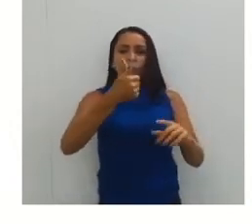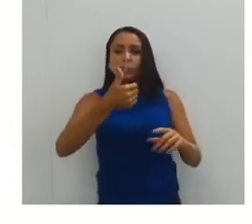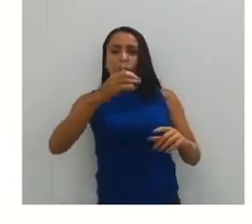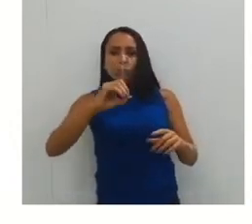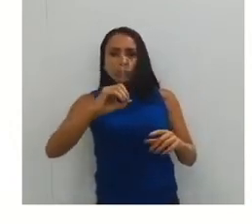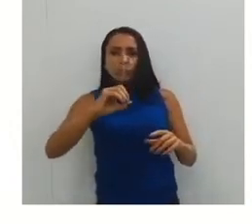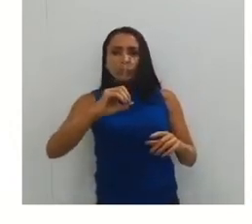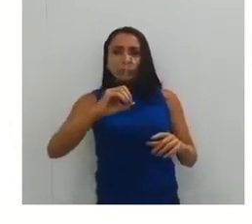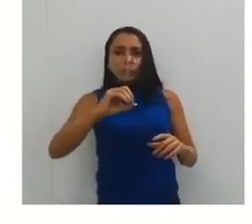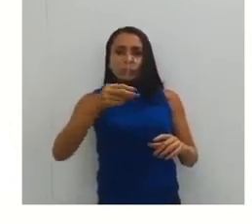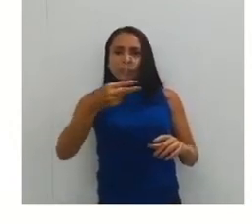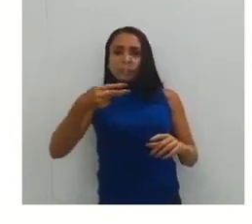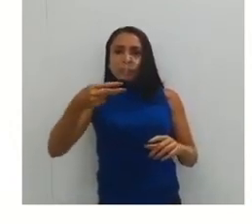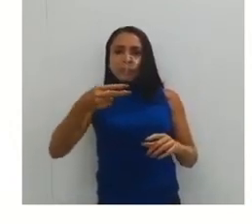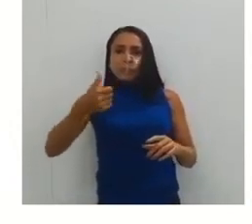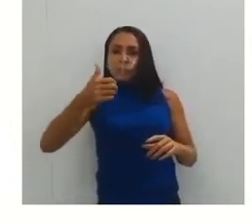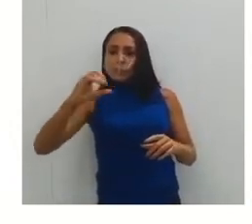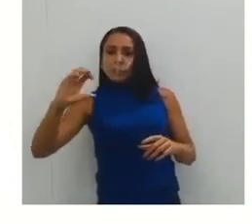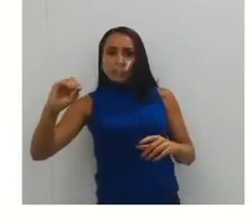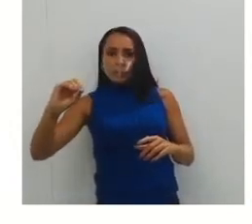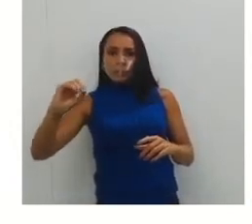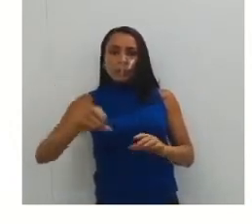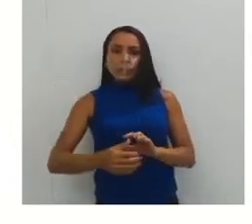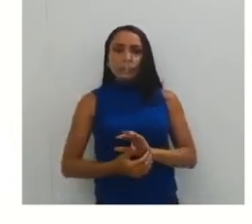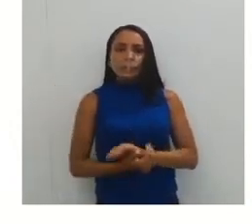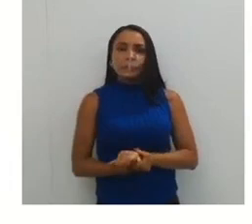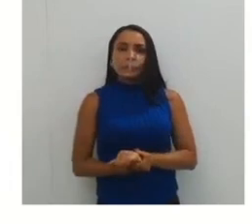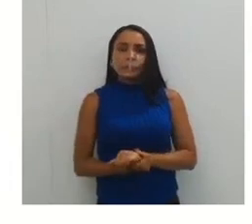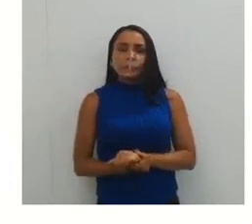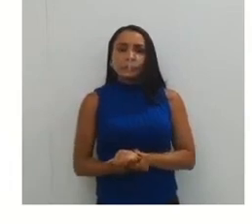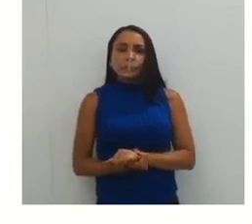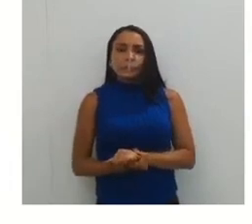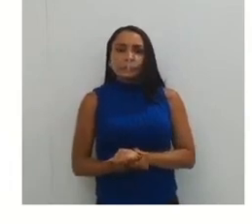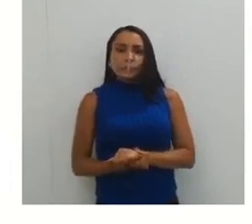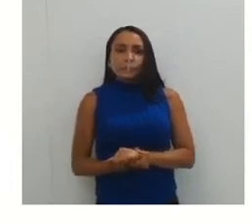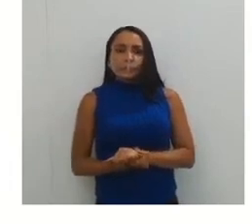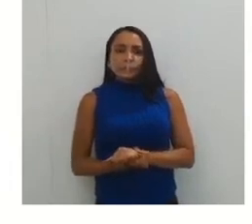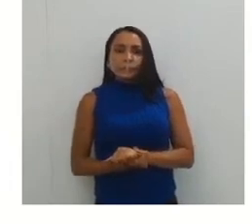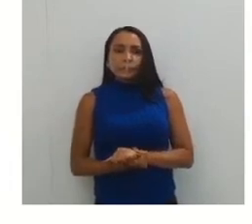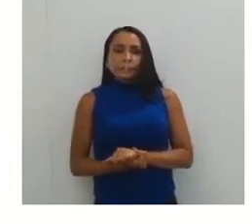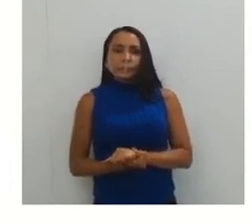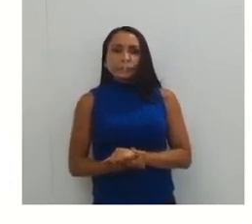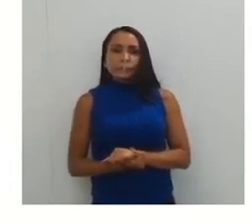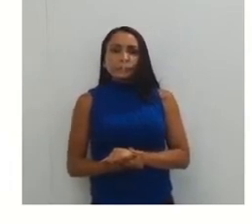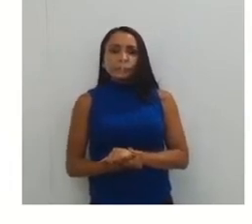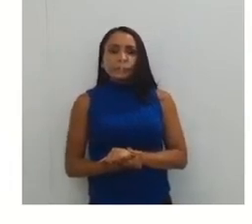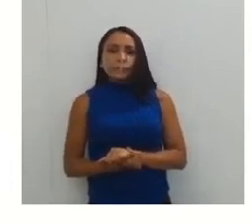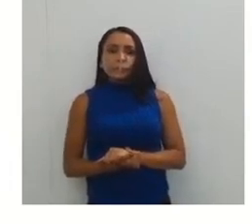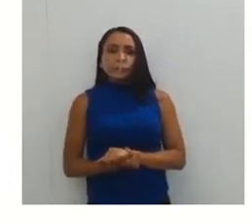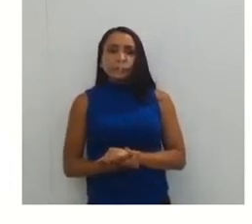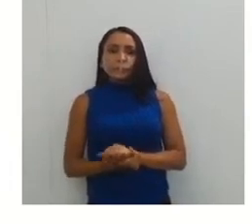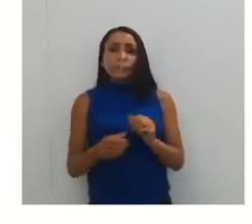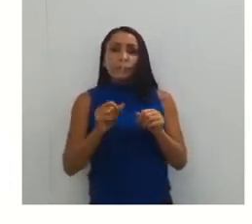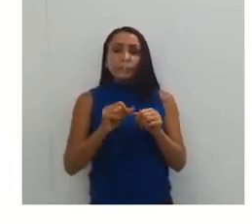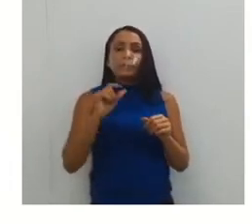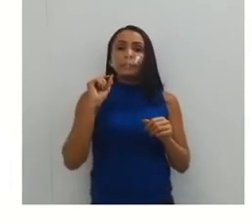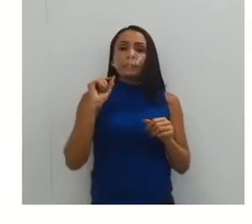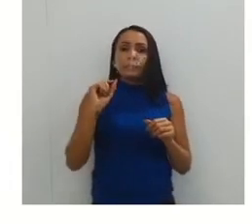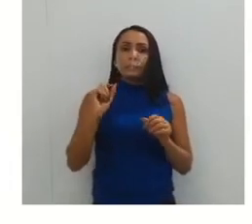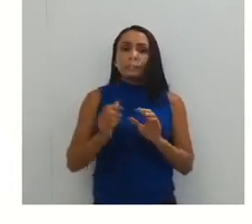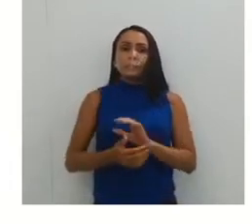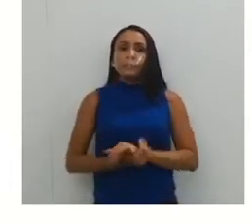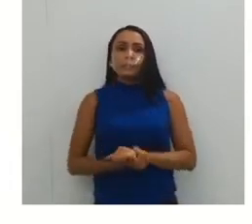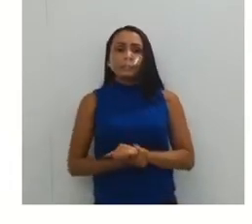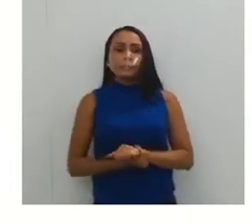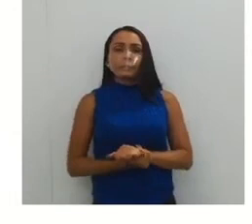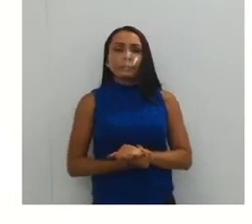É 10 vezes 10. Que vai dar 100. Beleza? Então, ó. A gente pode fazer o seguinte agora. Ó.